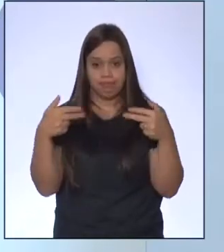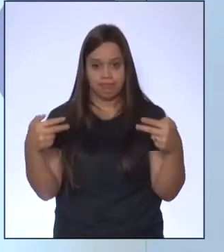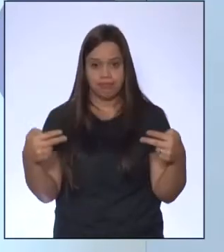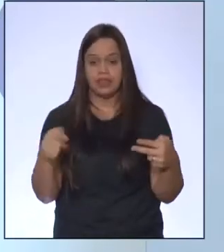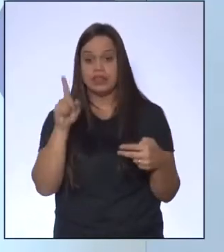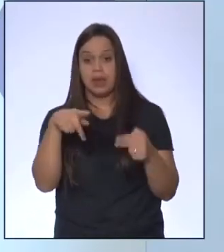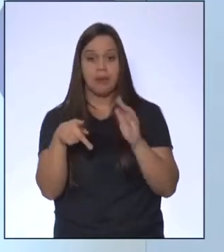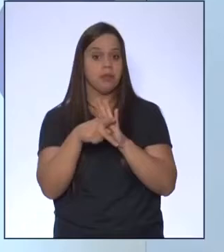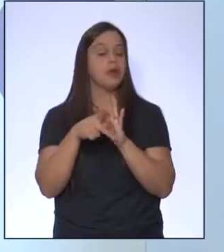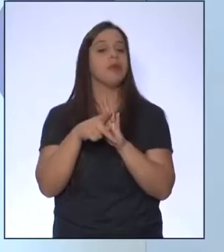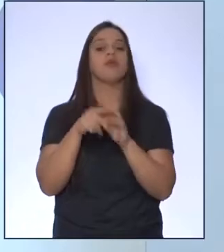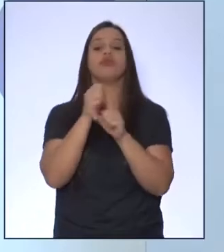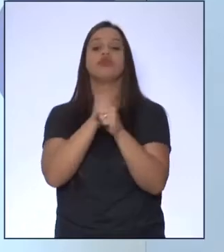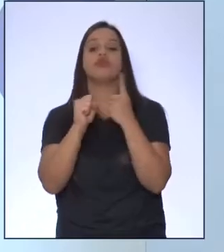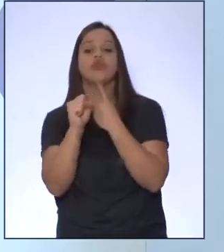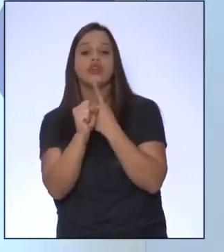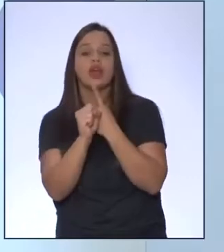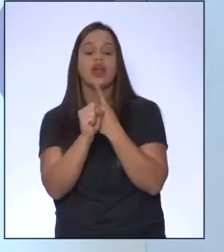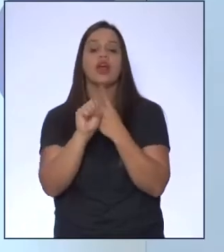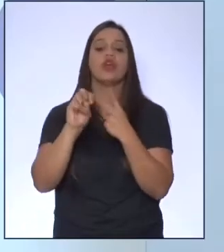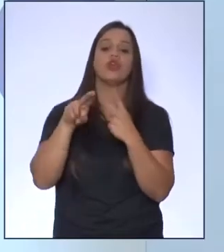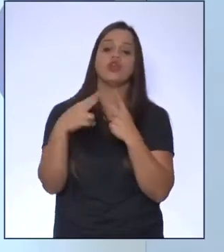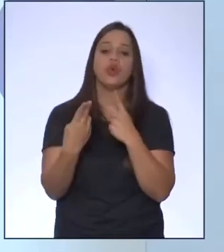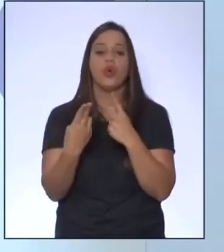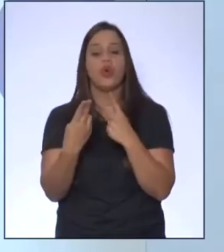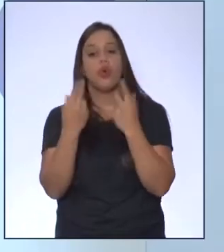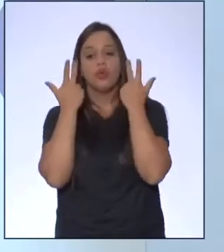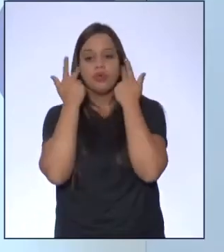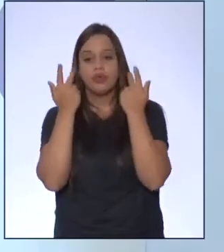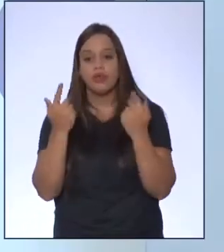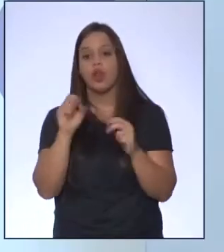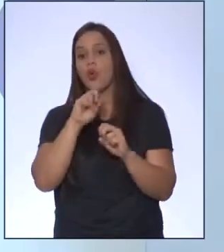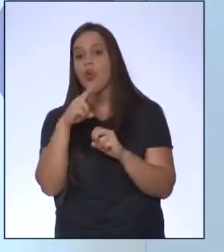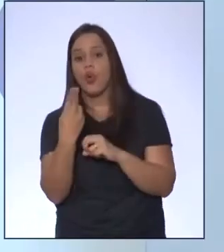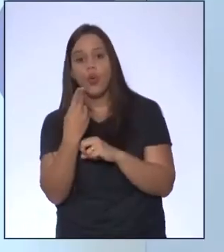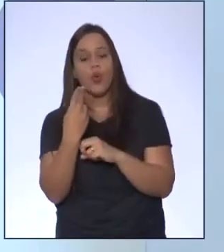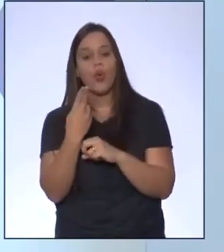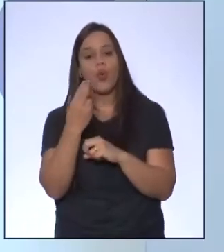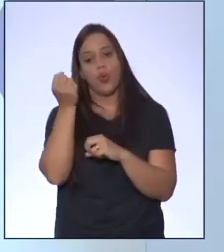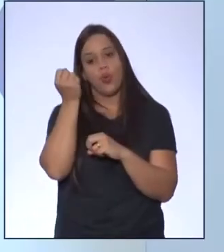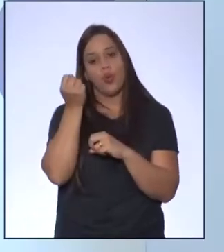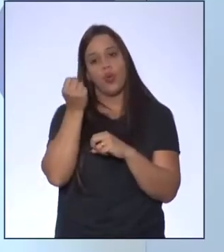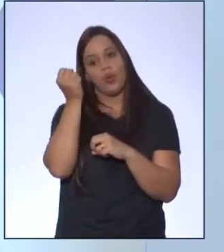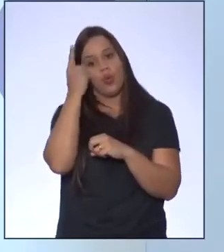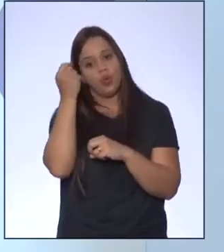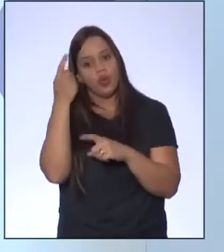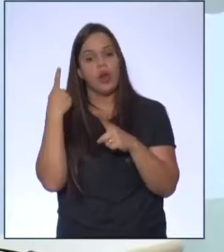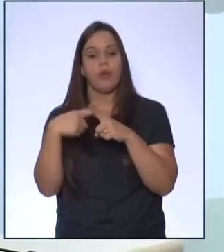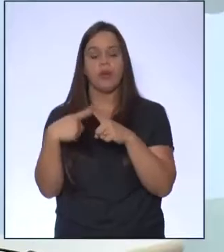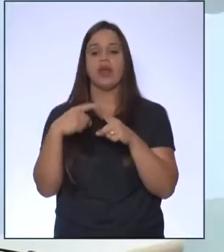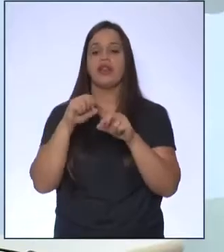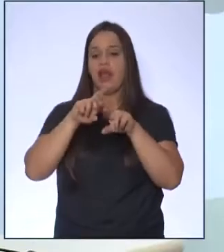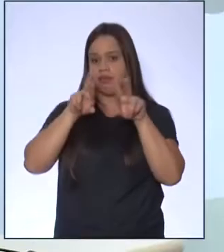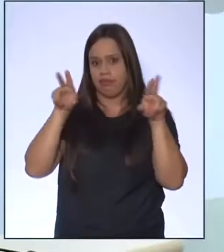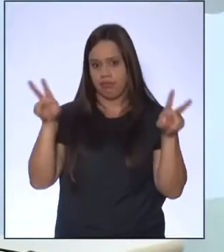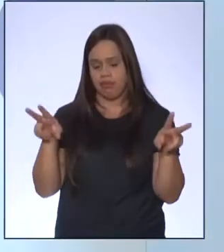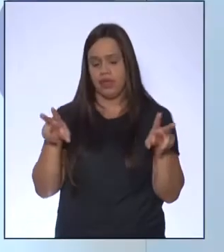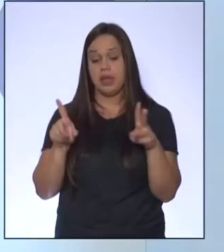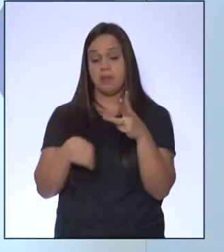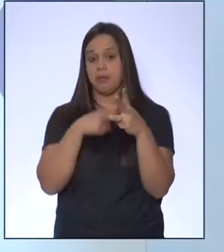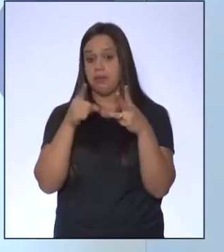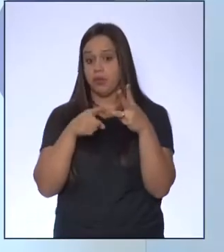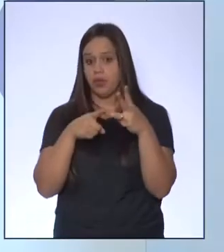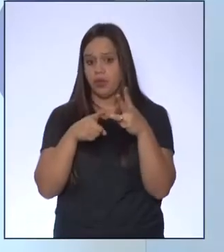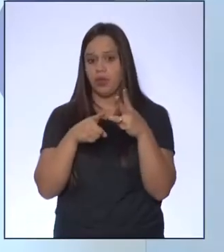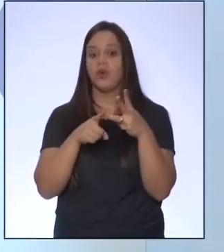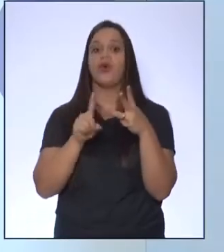são elementos sociais, se são elementos naturais, né, que nós temos essa diferenciação. E, por último,